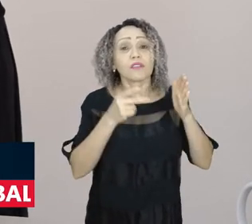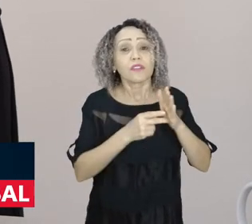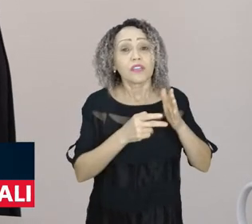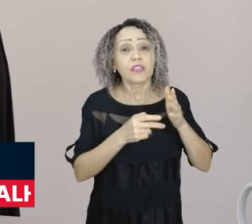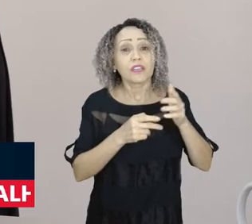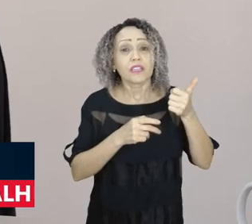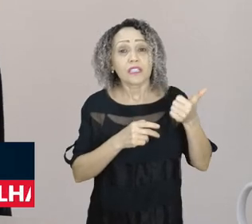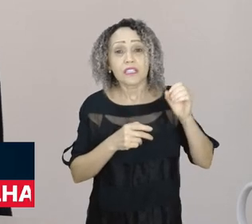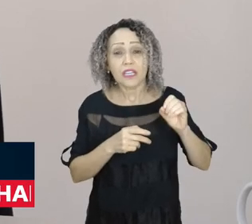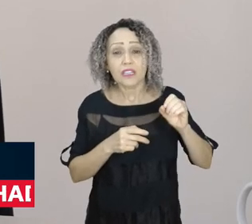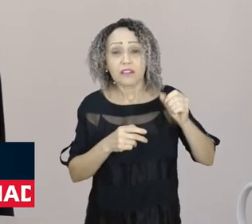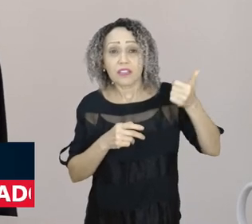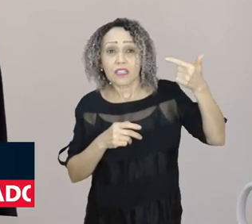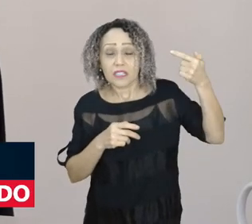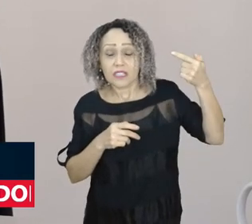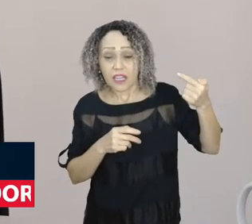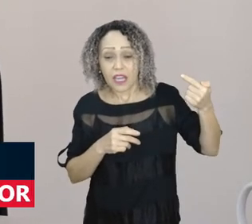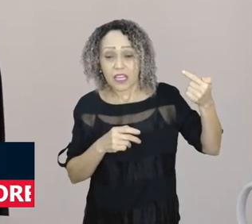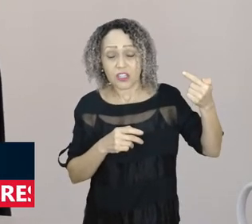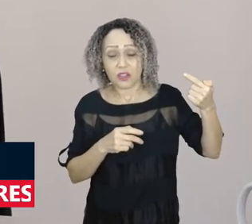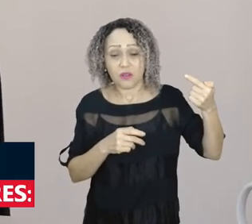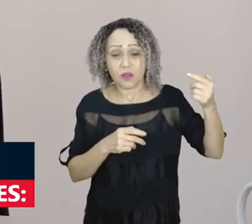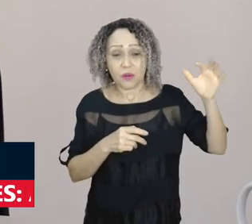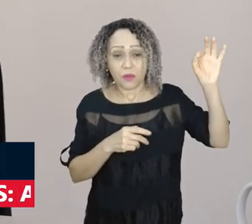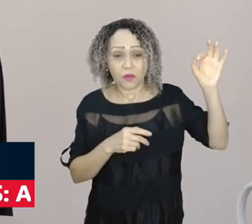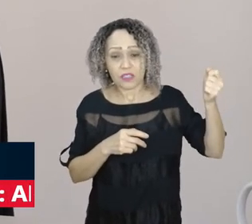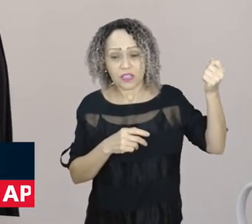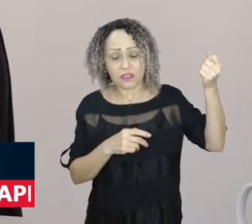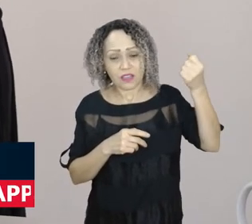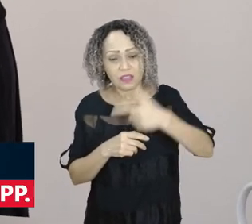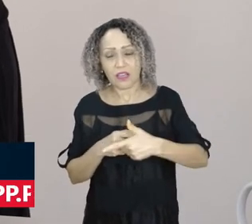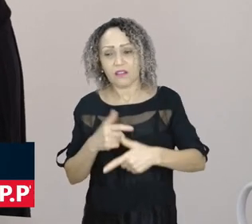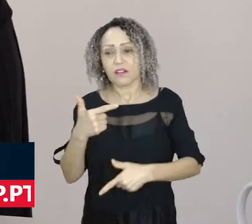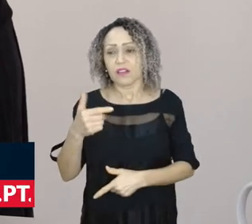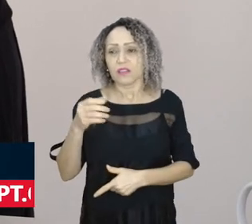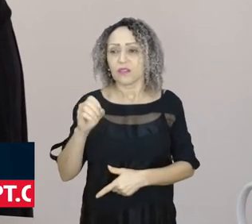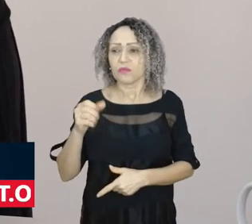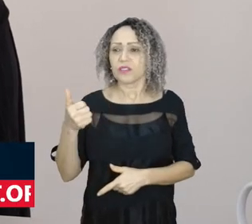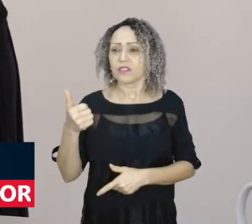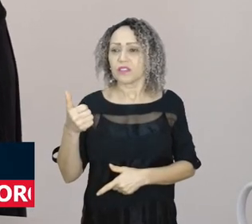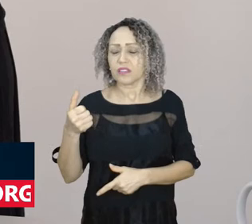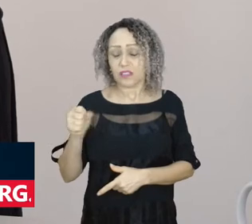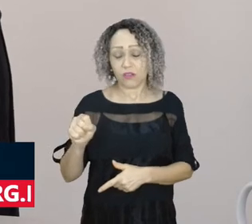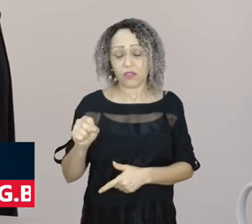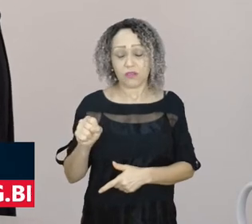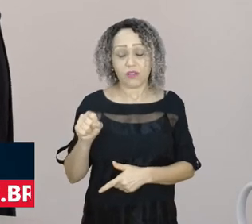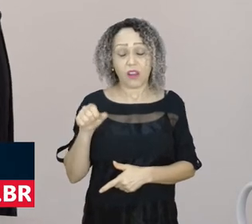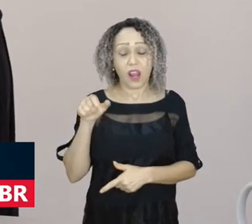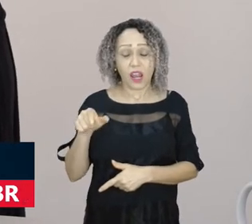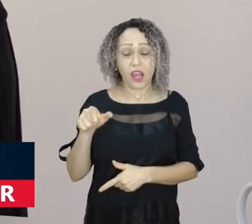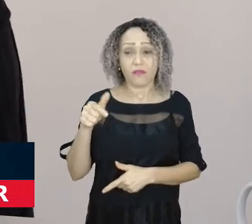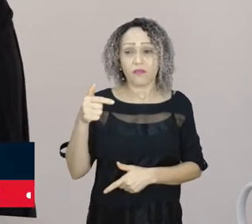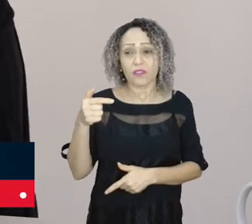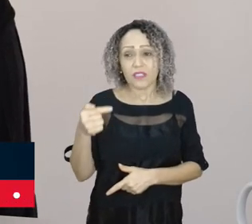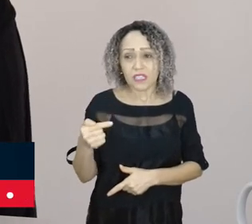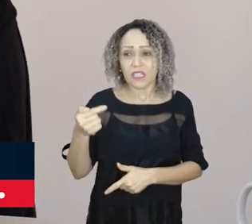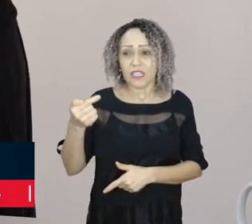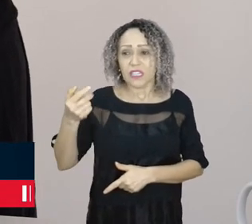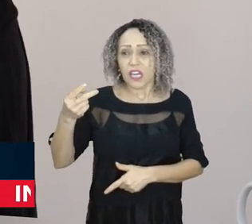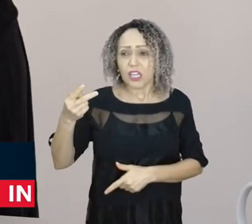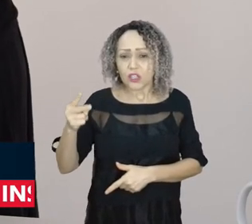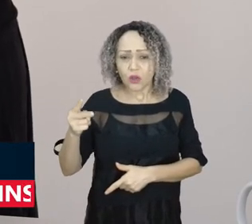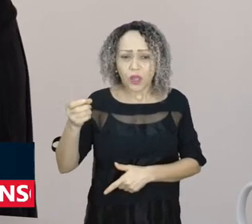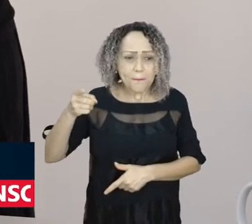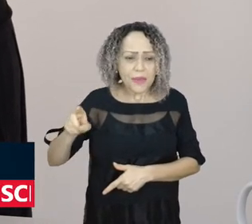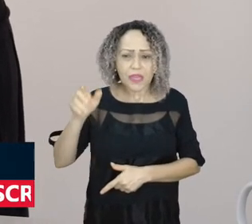a 2018. Né? Em 2018, eram 172 mil eleitores. A gente subiu para